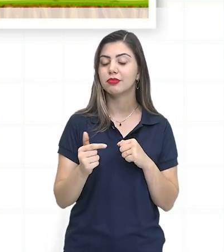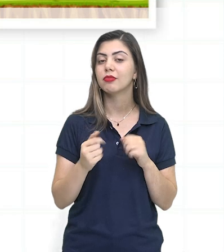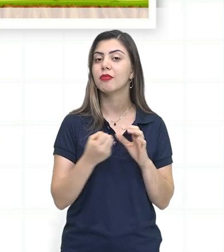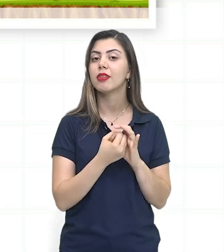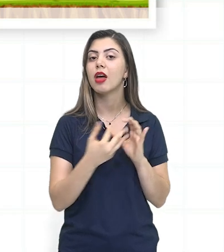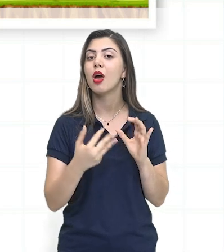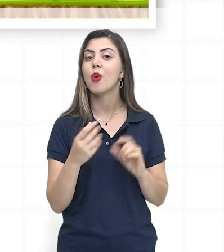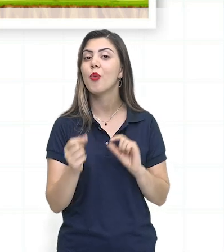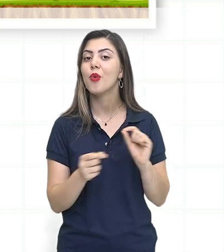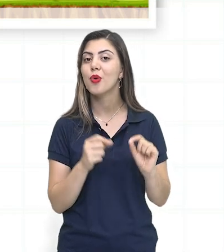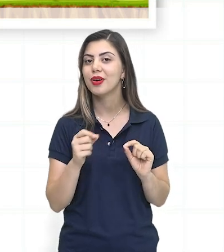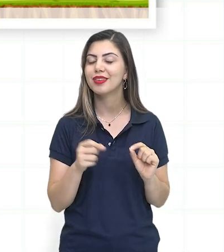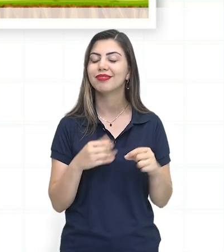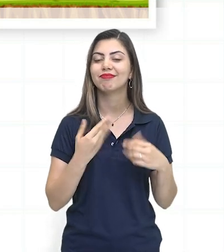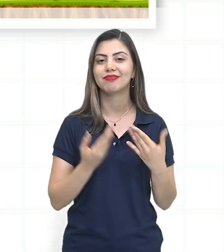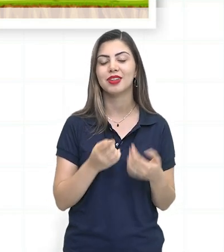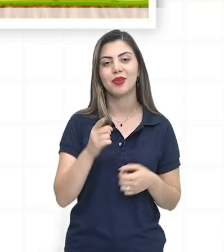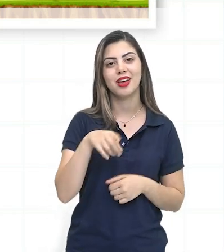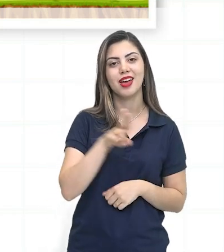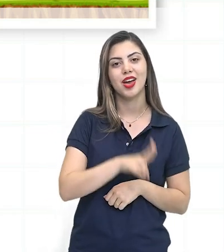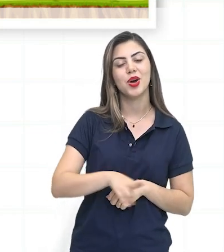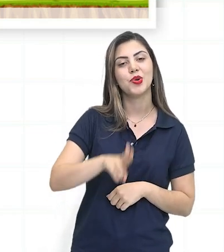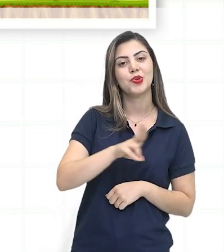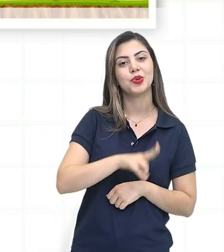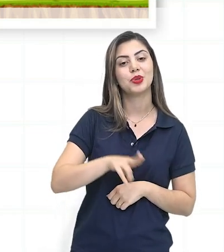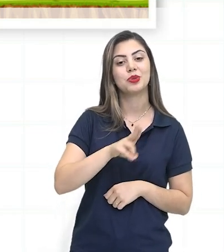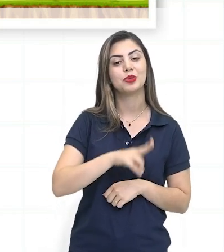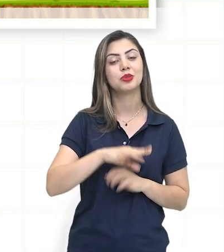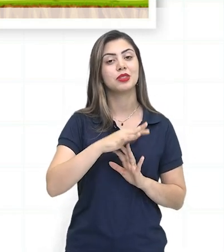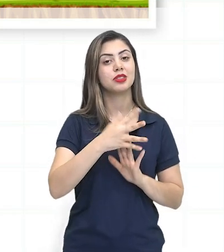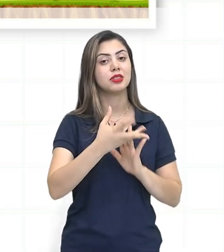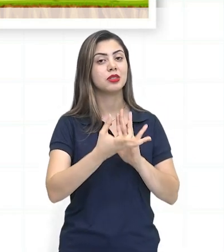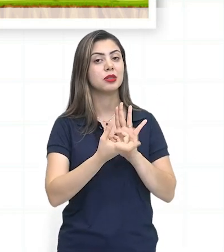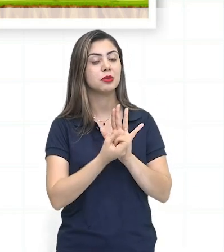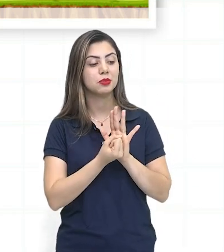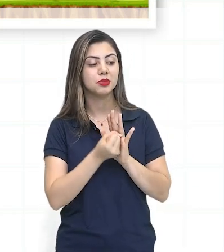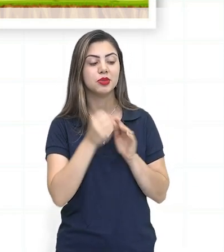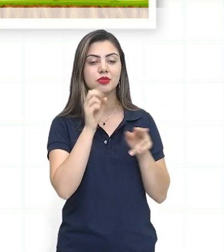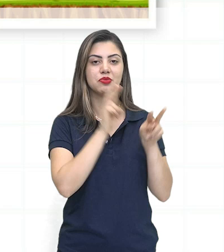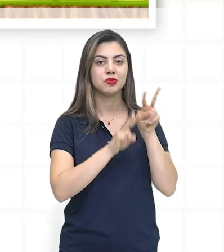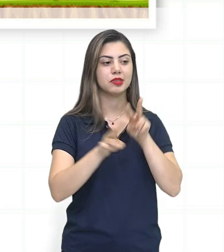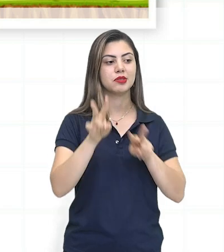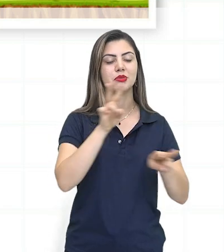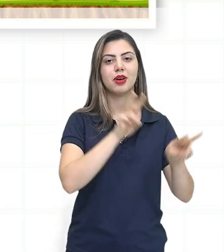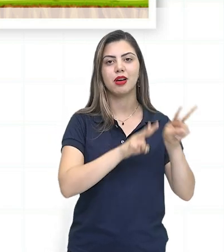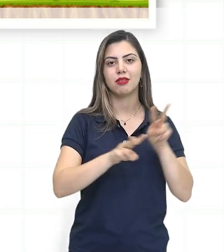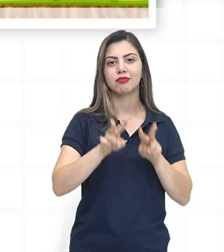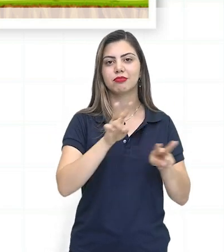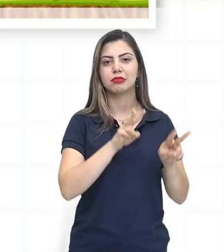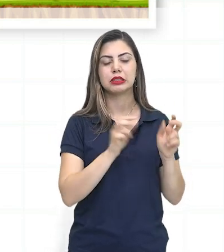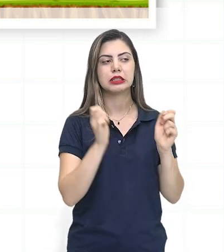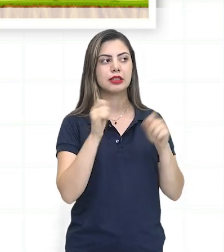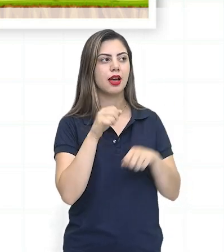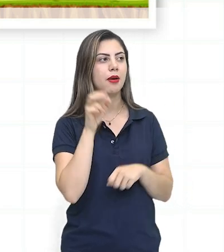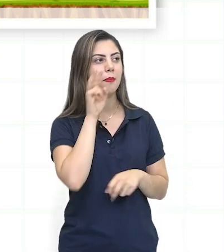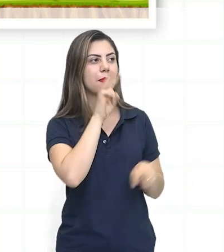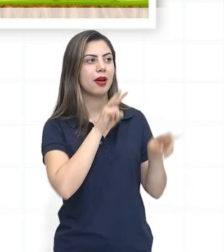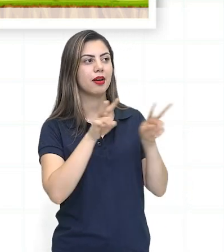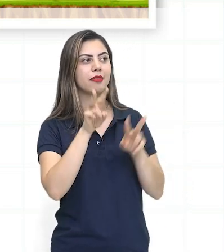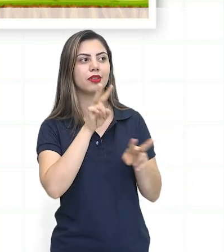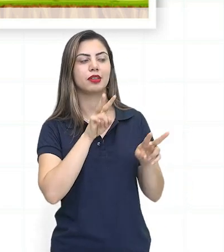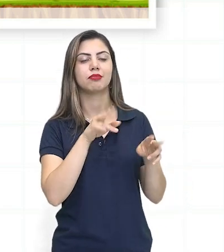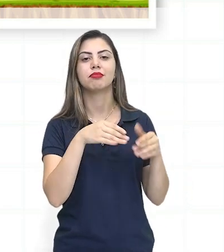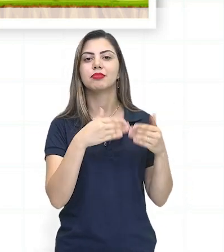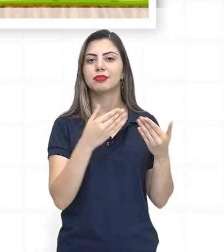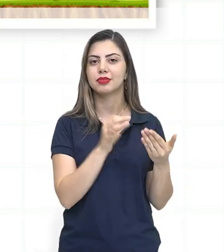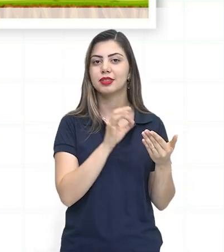caracterizar exatamente pela utilização de signos visuais, aqueles que eu posso olhar e eles são